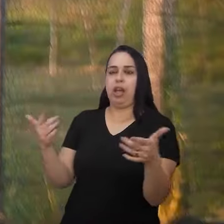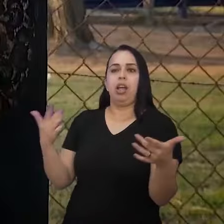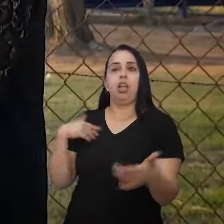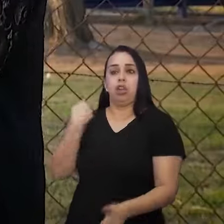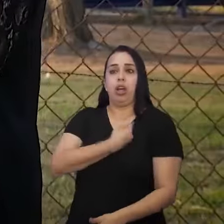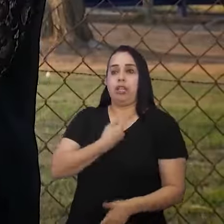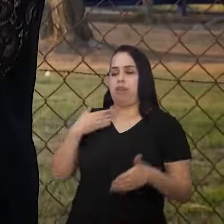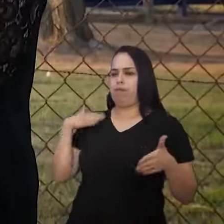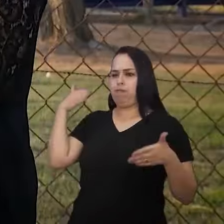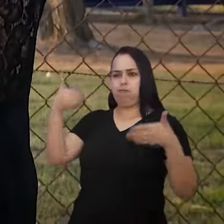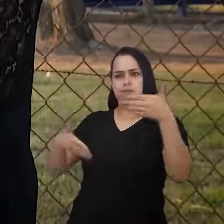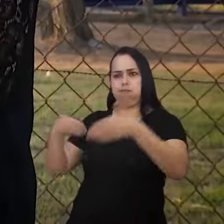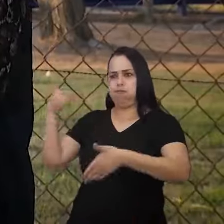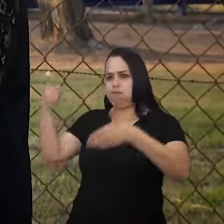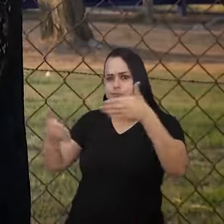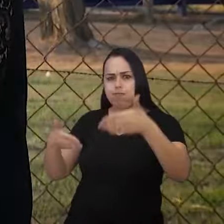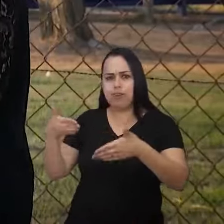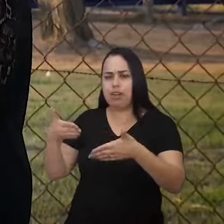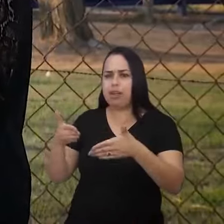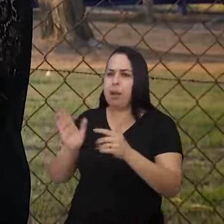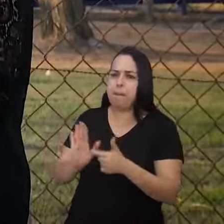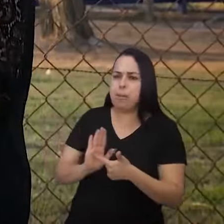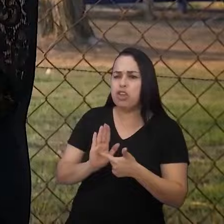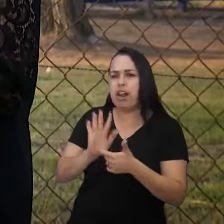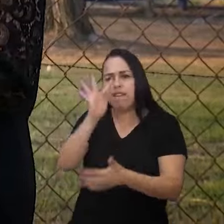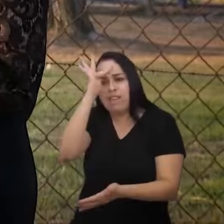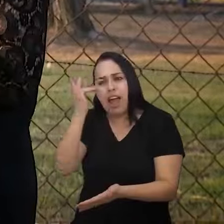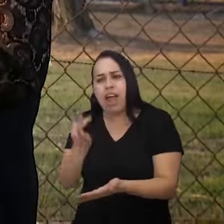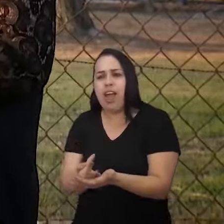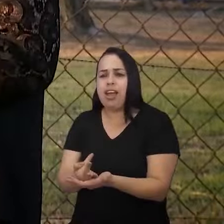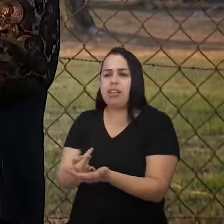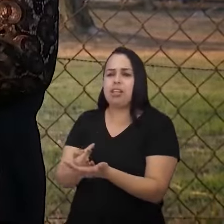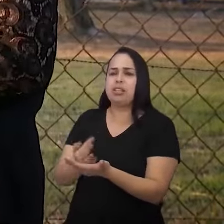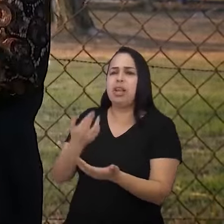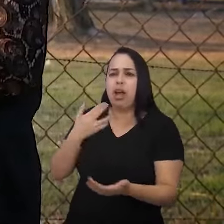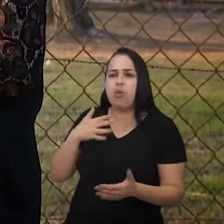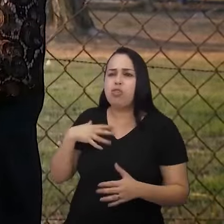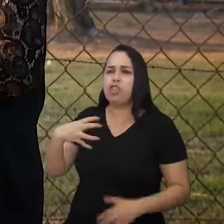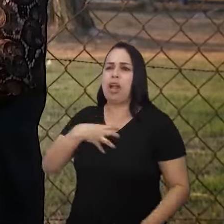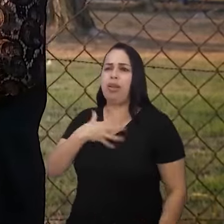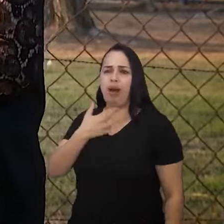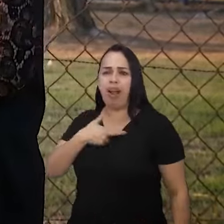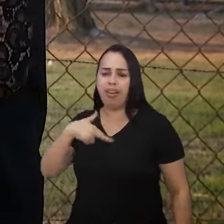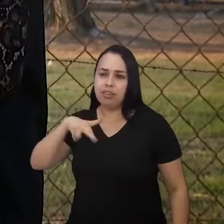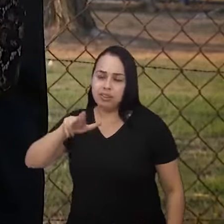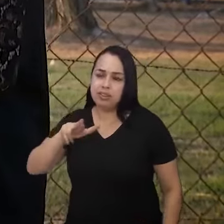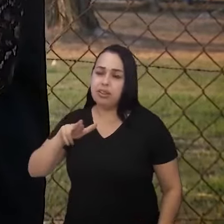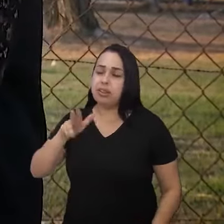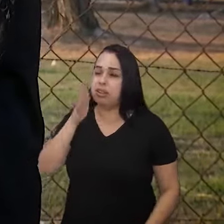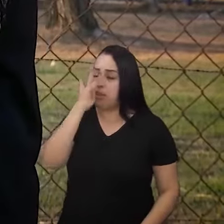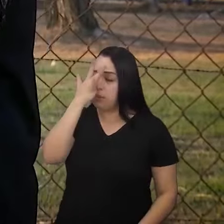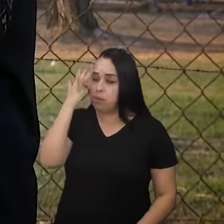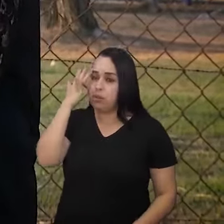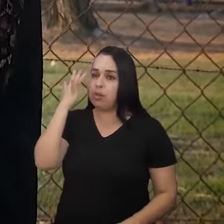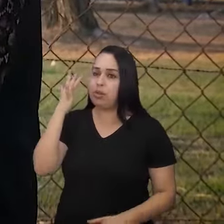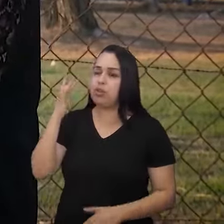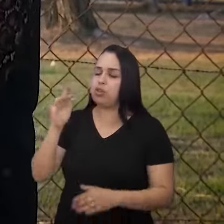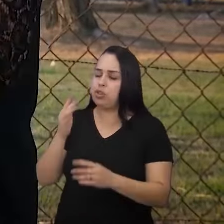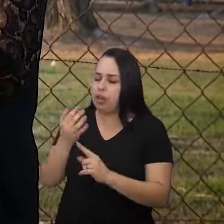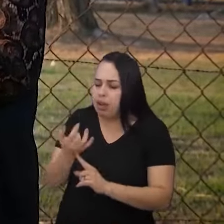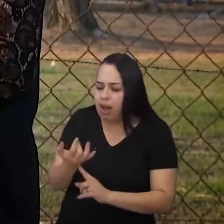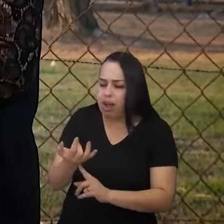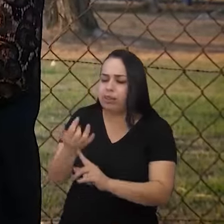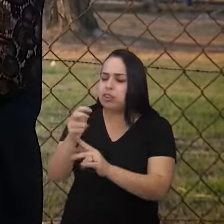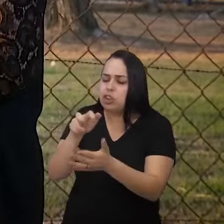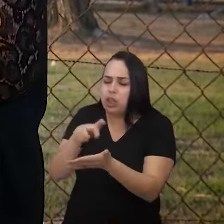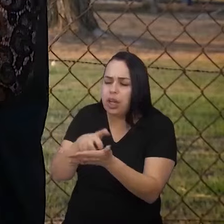aqui essa manifestação, né, religiosa das pessoas, de colocar aqui uma vela,